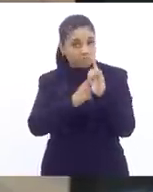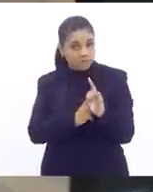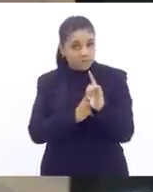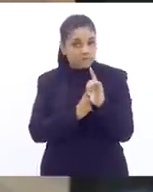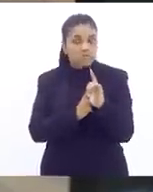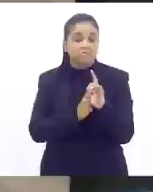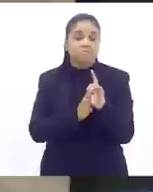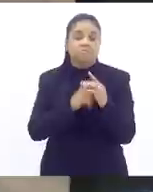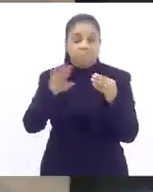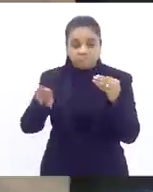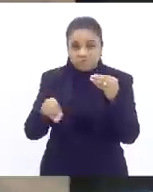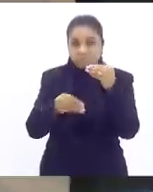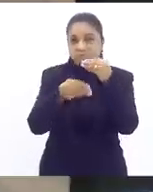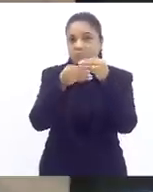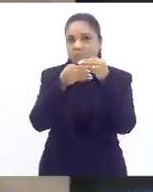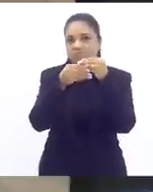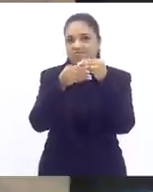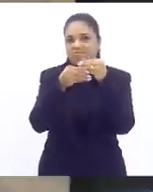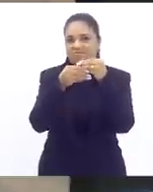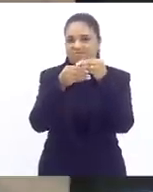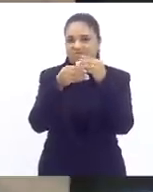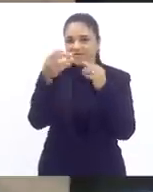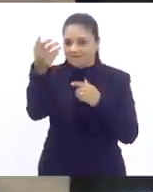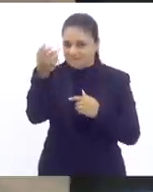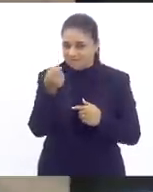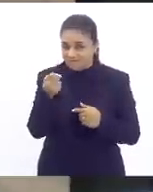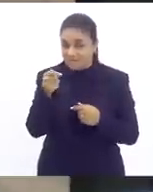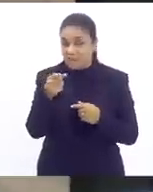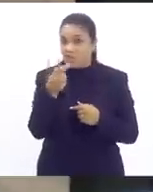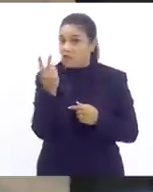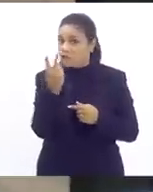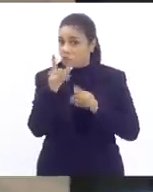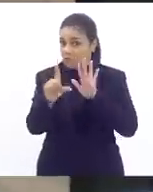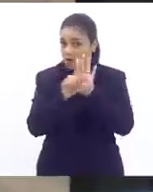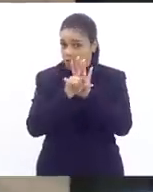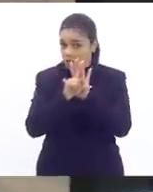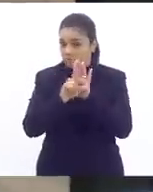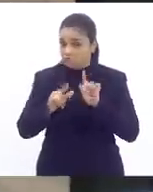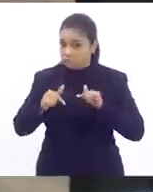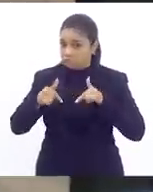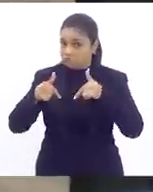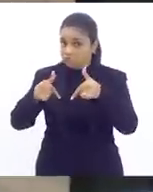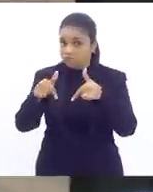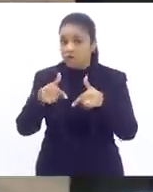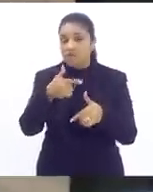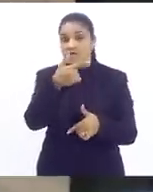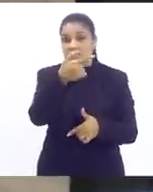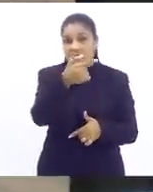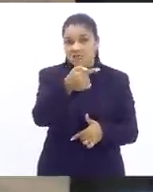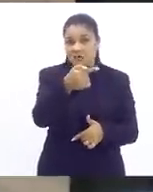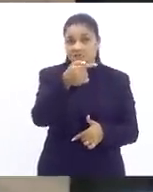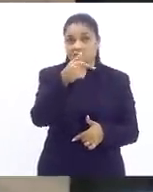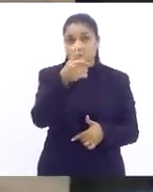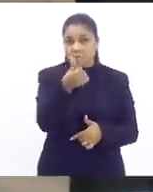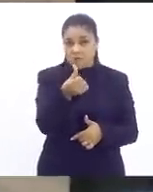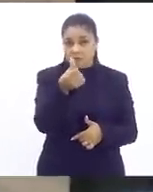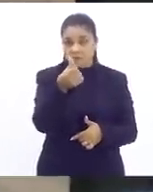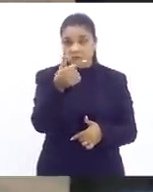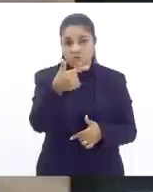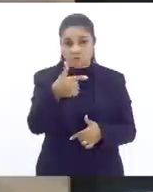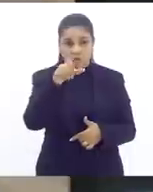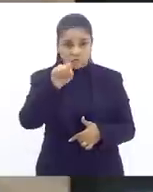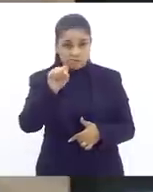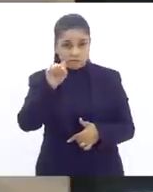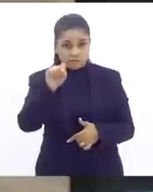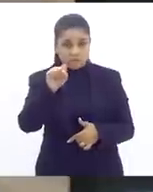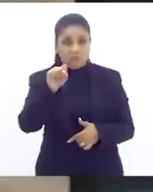esse adicional ambas as leis estão em vigor Inclusive a lei 7628 Ela já foi